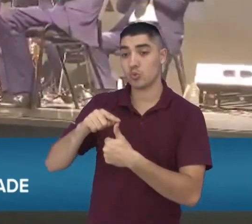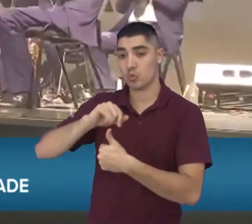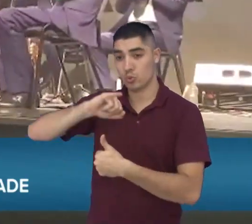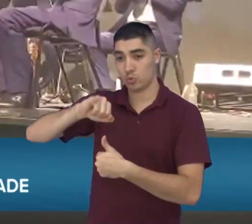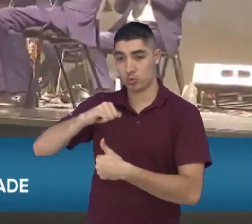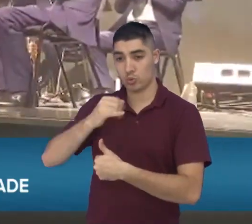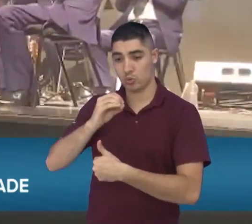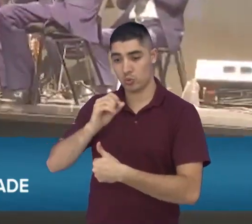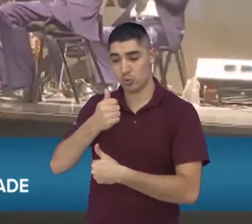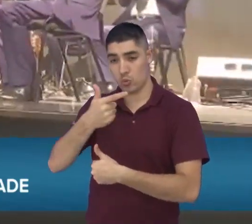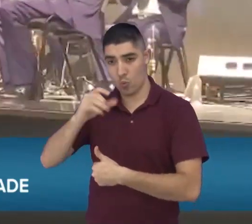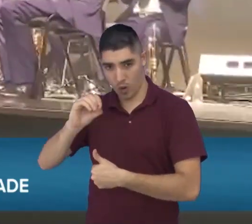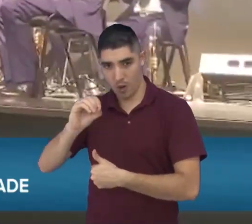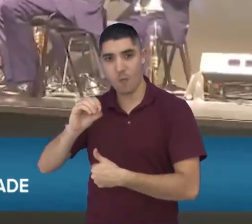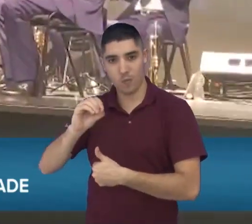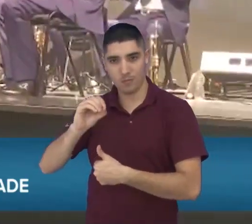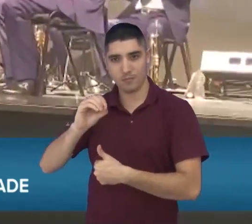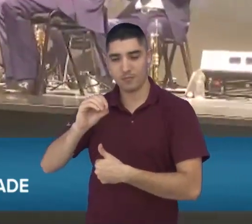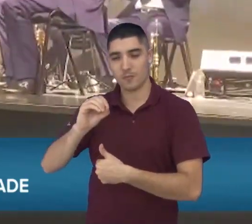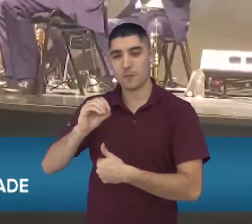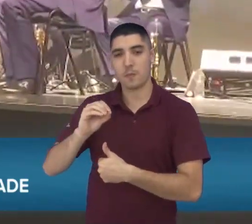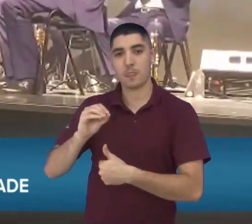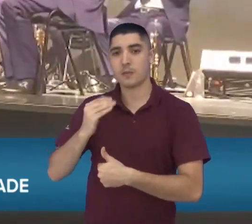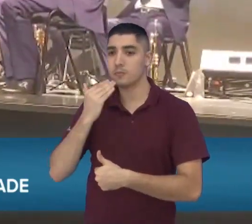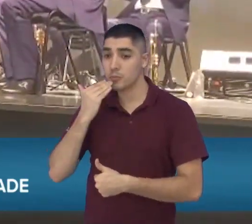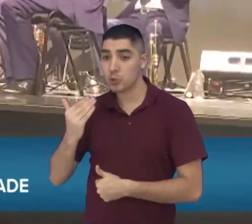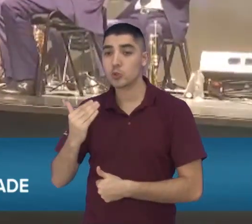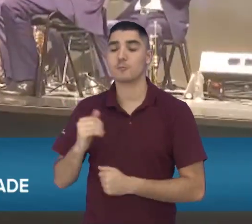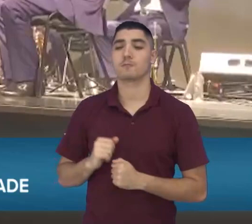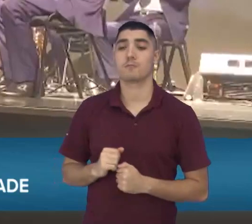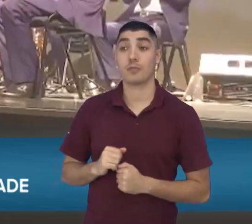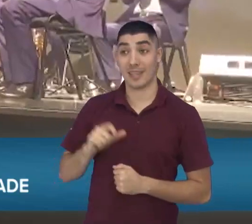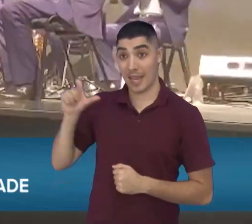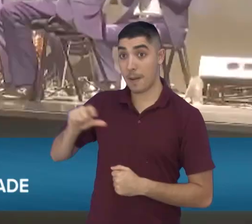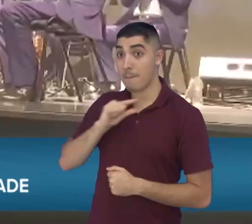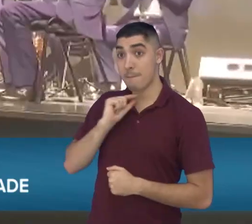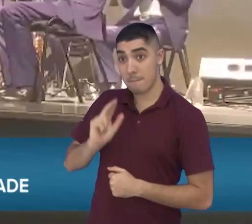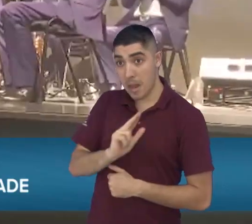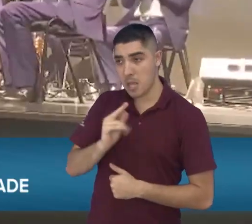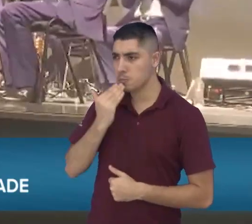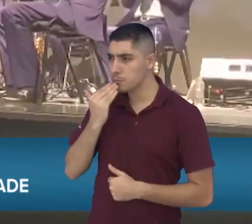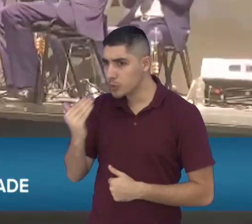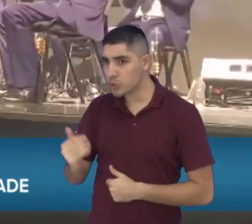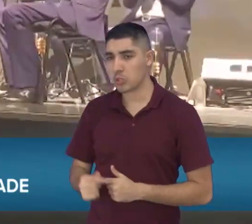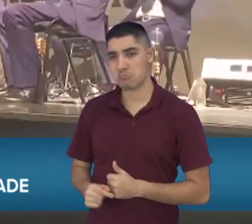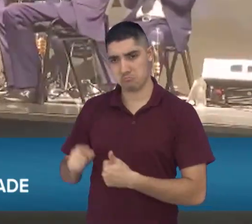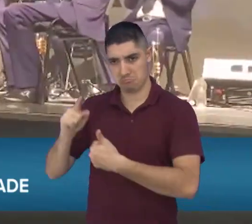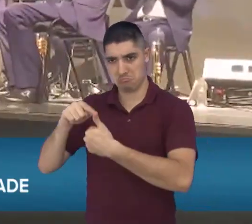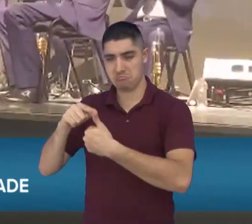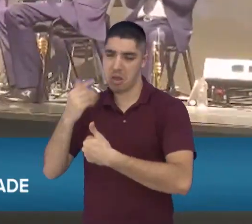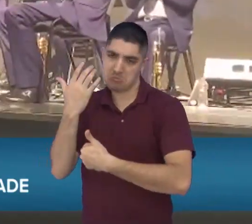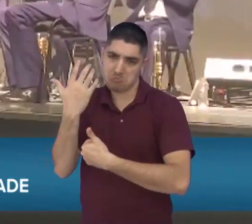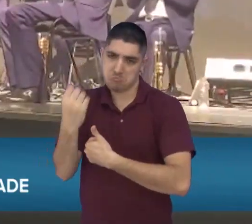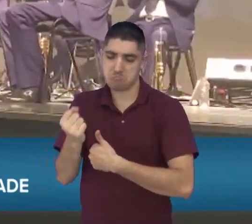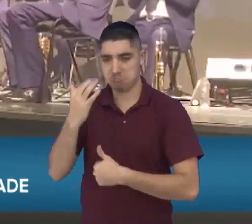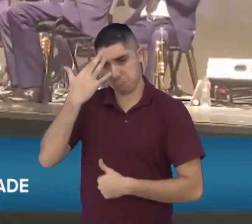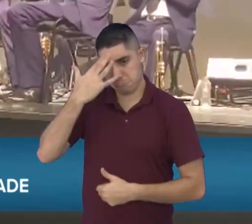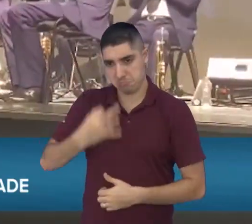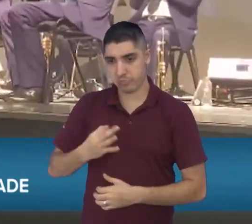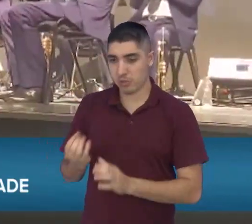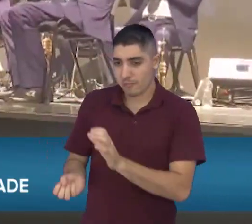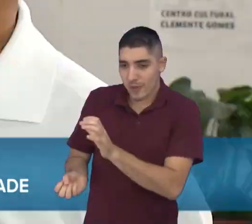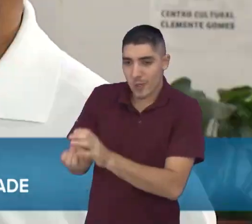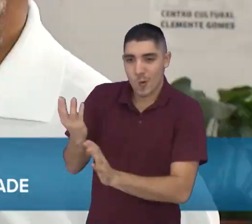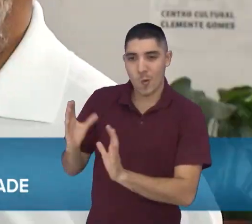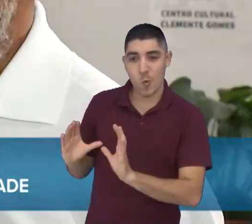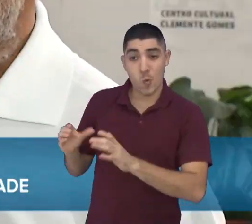como João Pistão. E através desse pedido, ele atendeu o pedido do padre, né, e montou a banda de Santana,